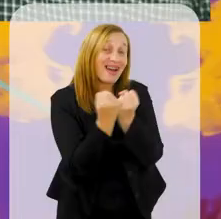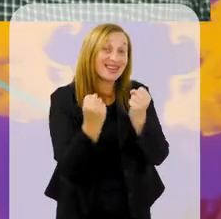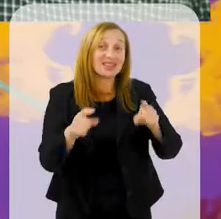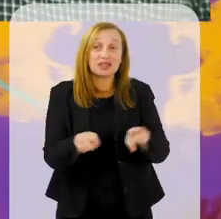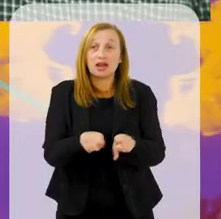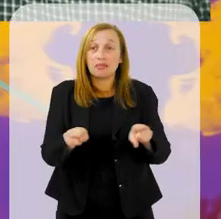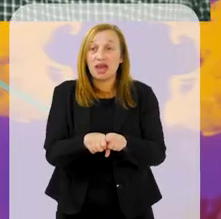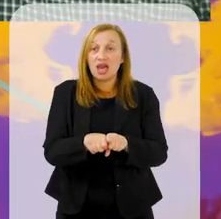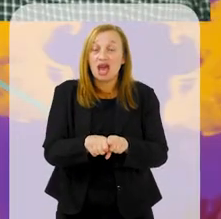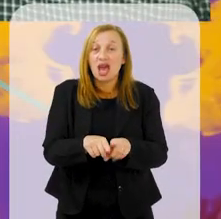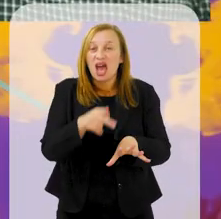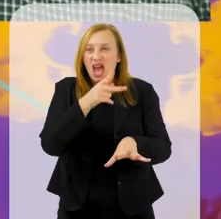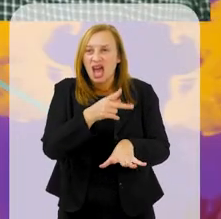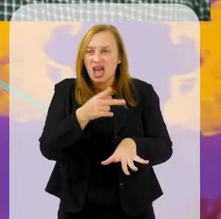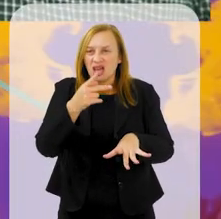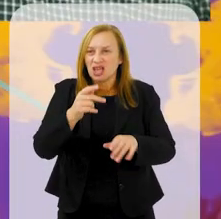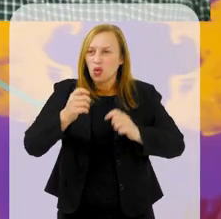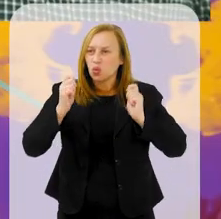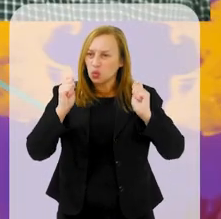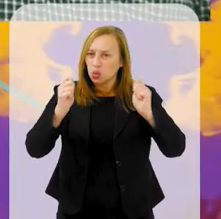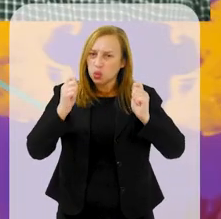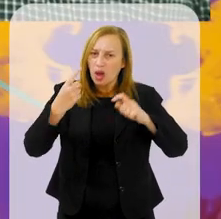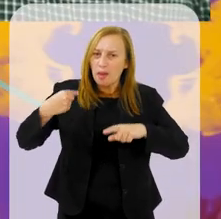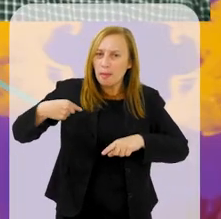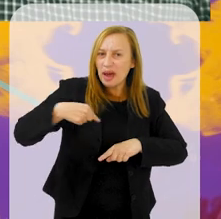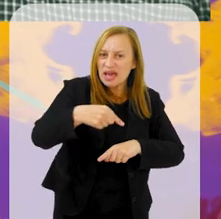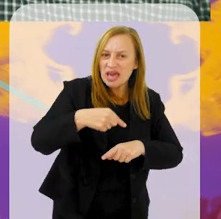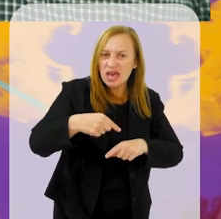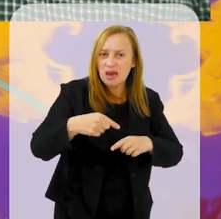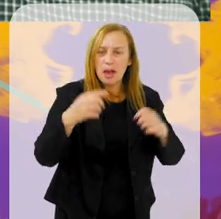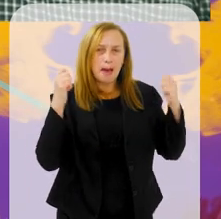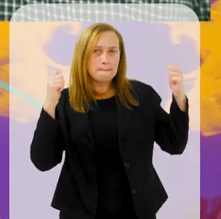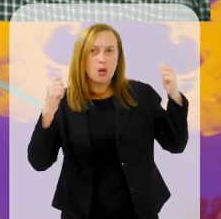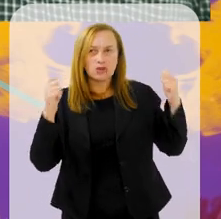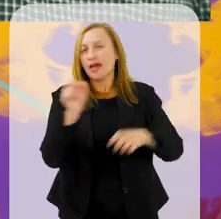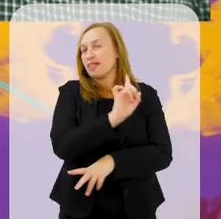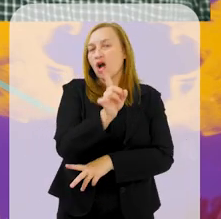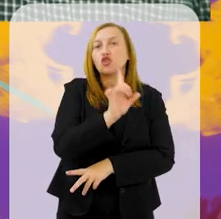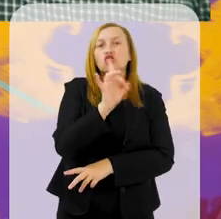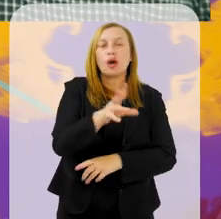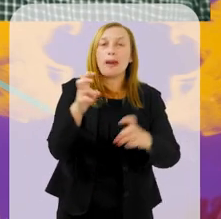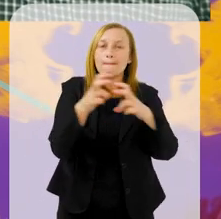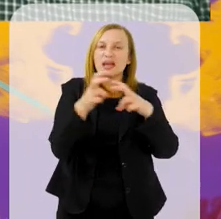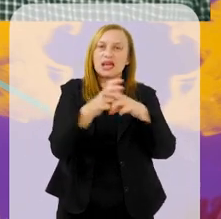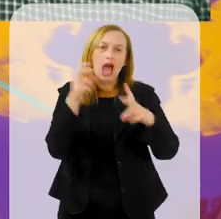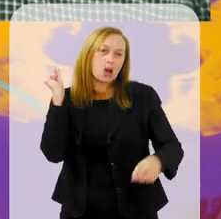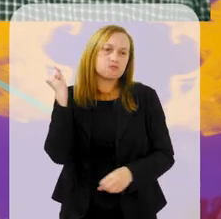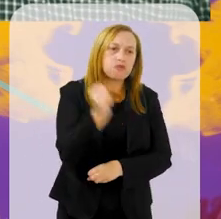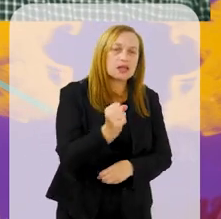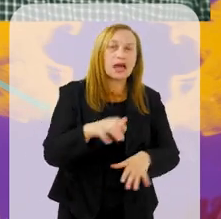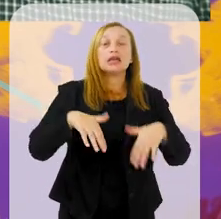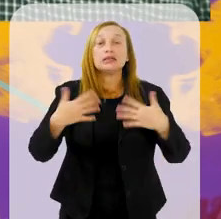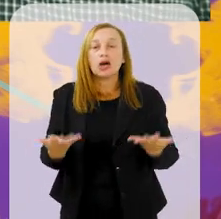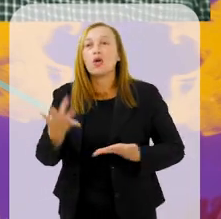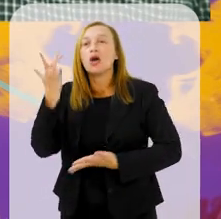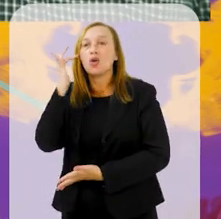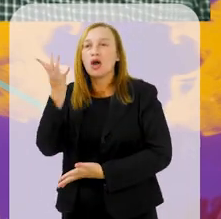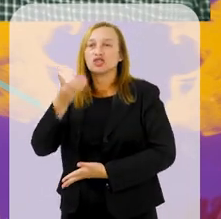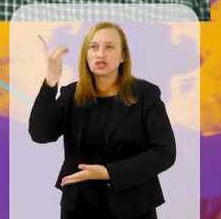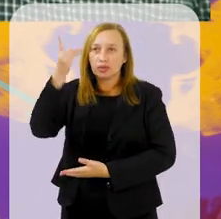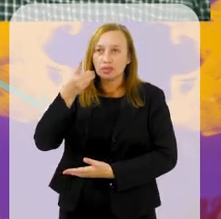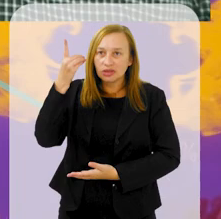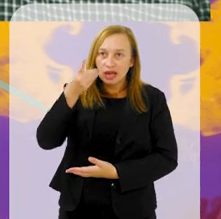não adianta, esses caras não vão para o estádio para torcer. Eles vão para o estádio para matar alguém e para brigar. Então eu